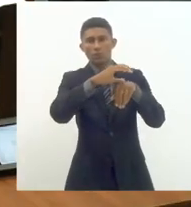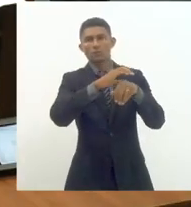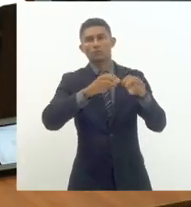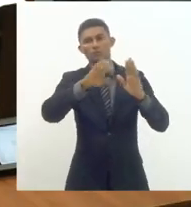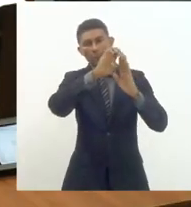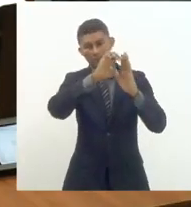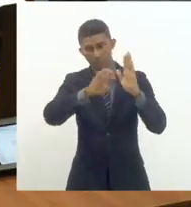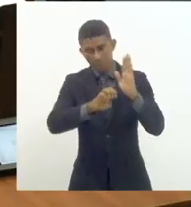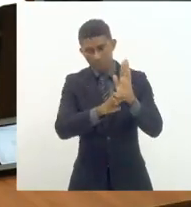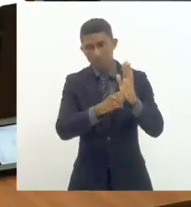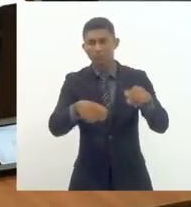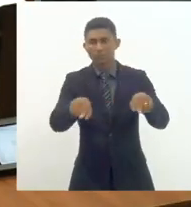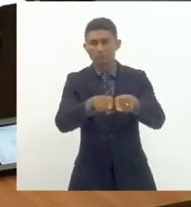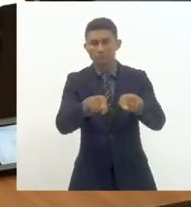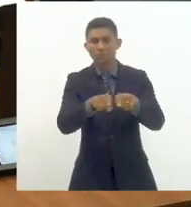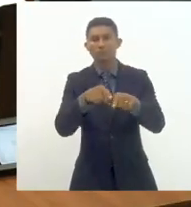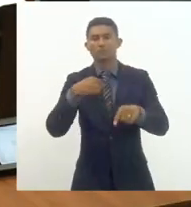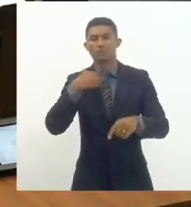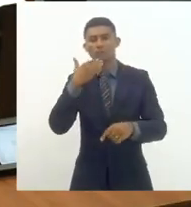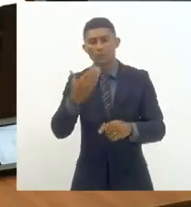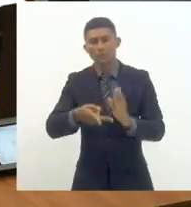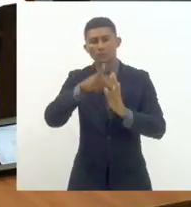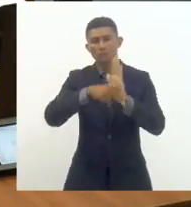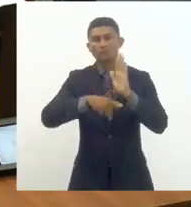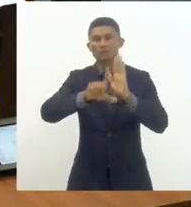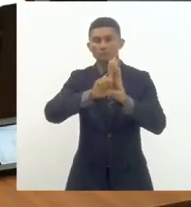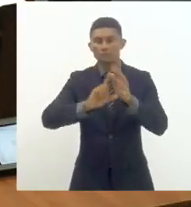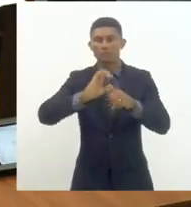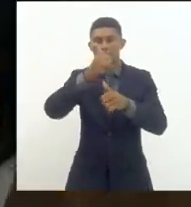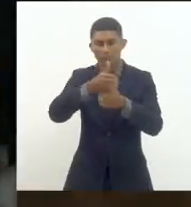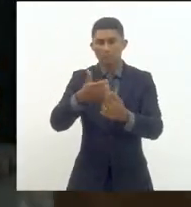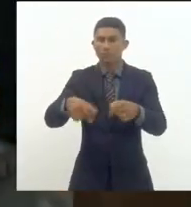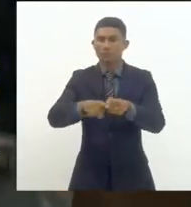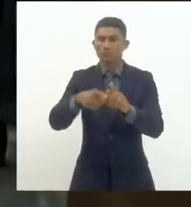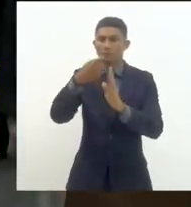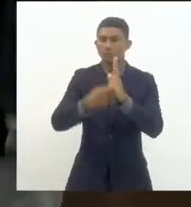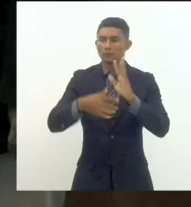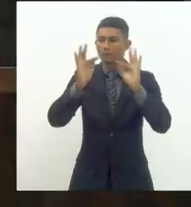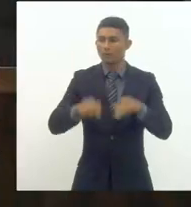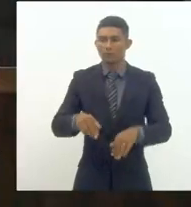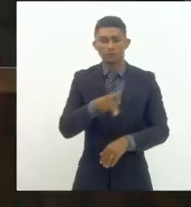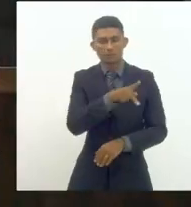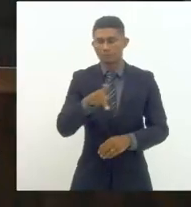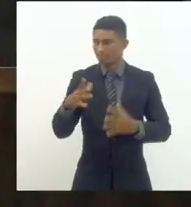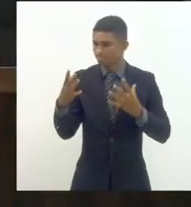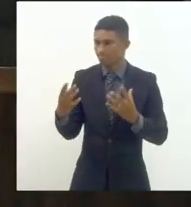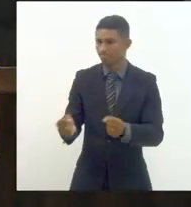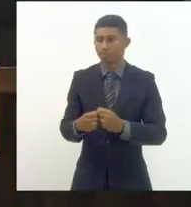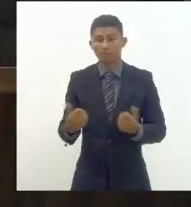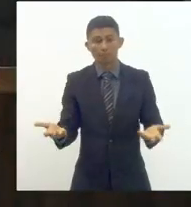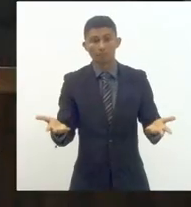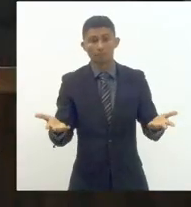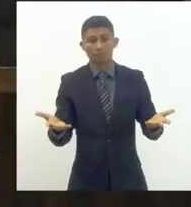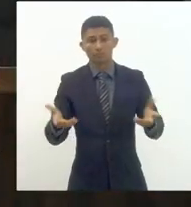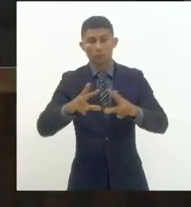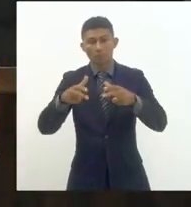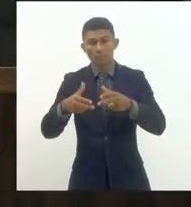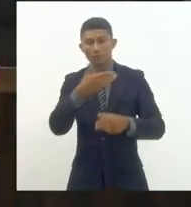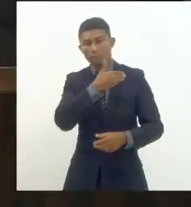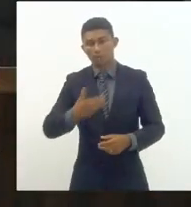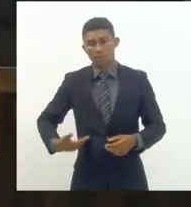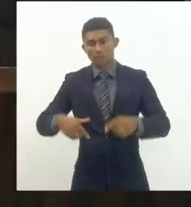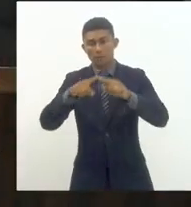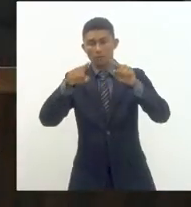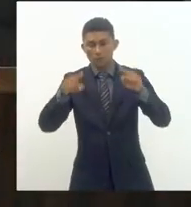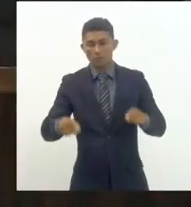emenda, concluindo por substitutivo, pedindo forma final de redação. Presidente. Que a presidência defere. Pela Comissão de Servidores, deputado Rodrigo